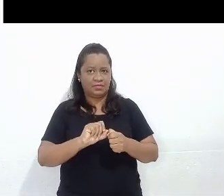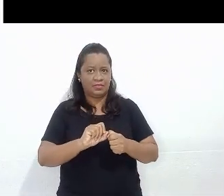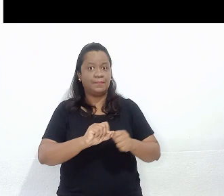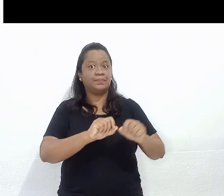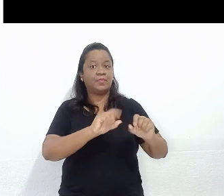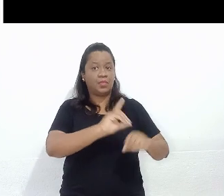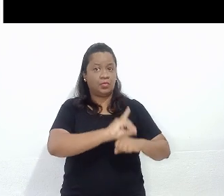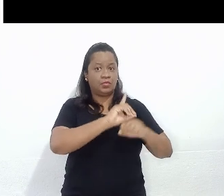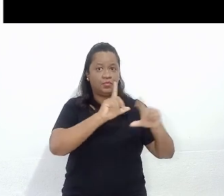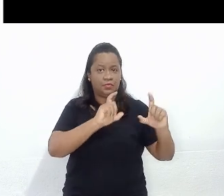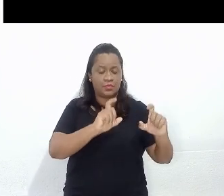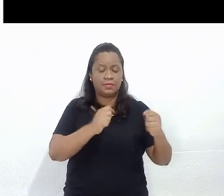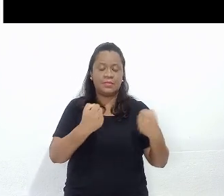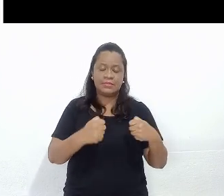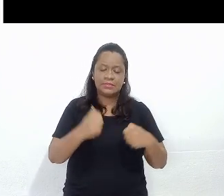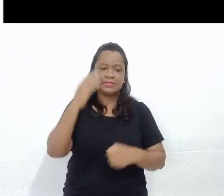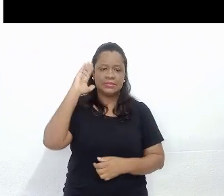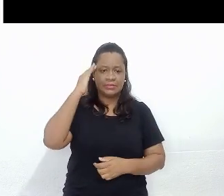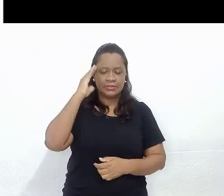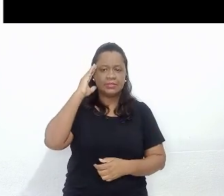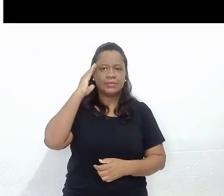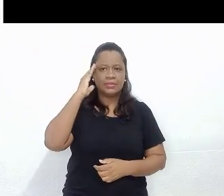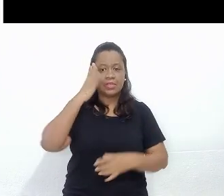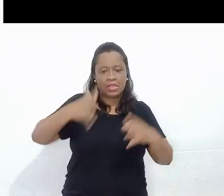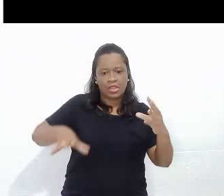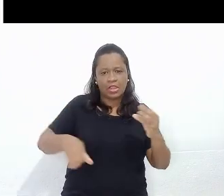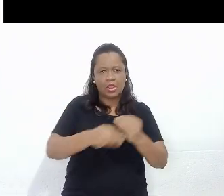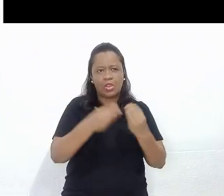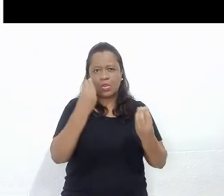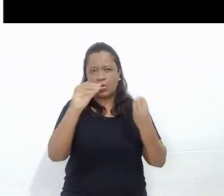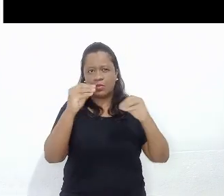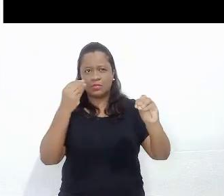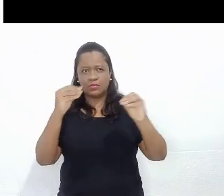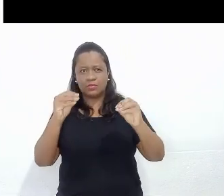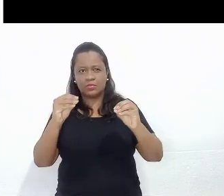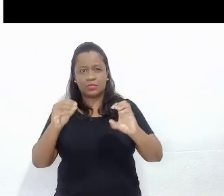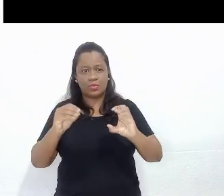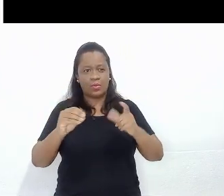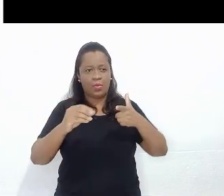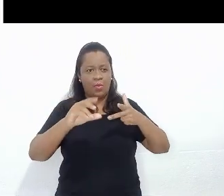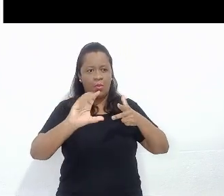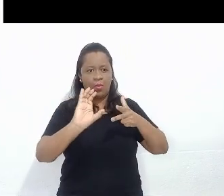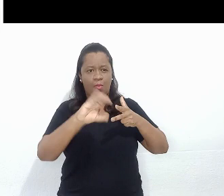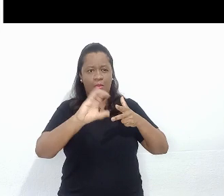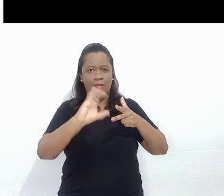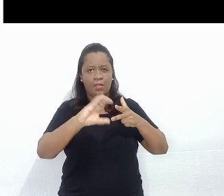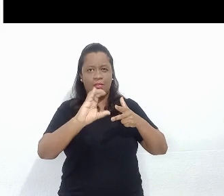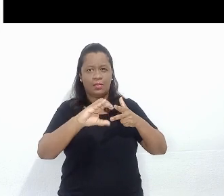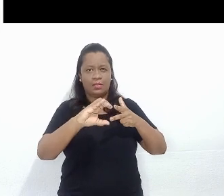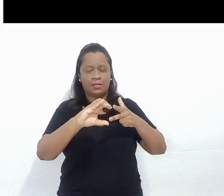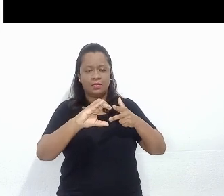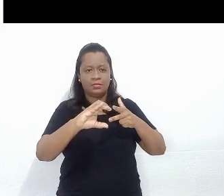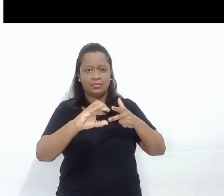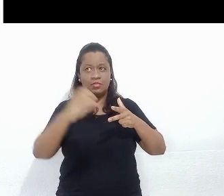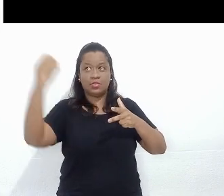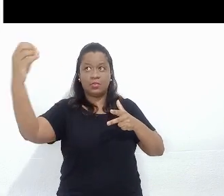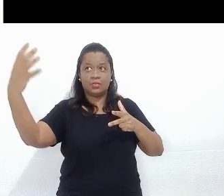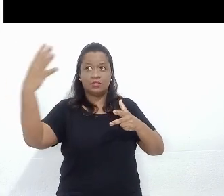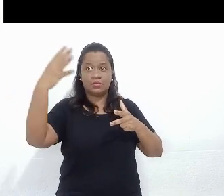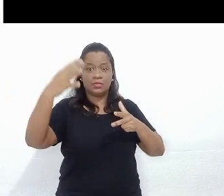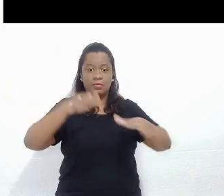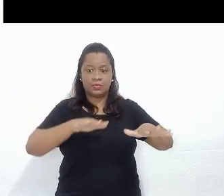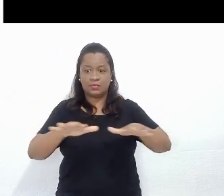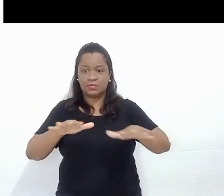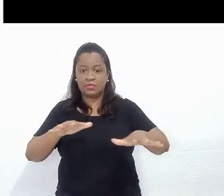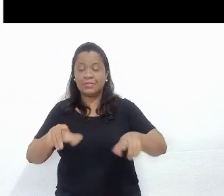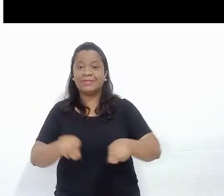de composição, ele vai ter que entender de lentes, de iluminação, de movimentos, e ter uma liderança positiva